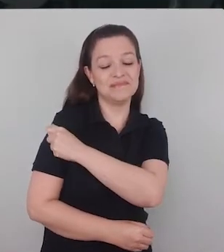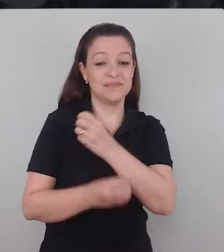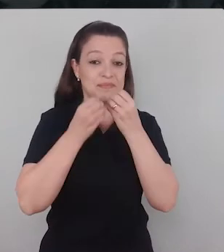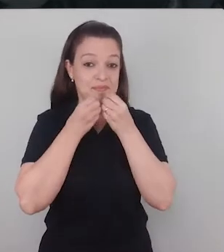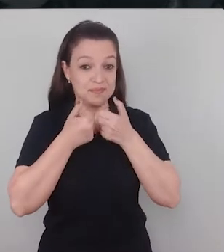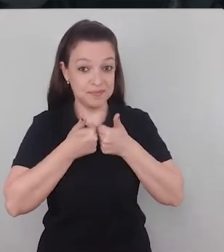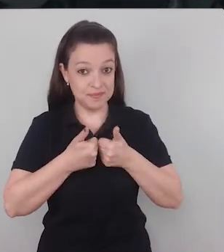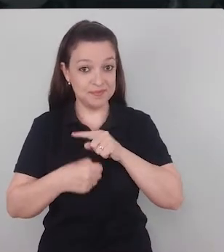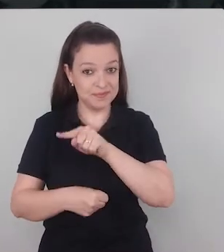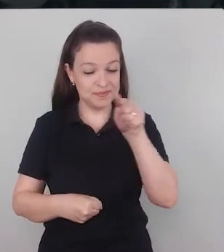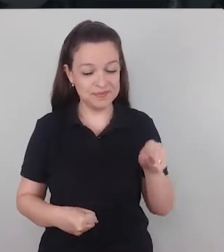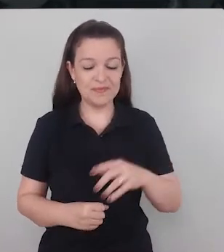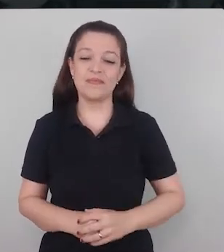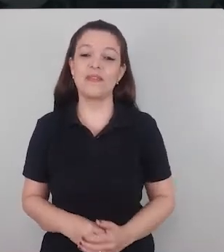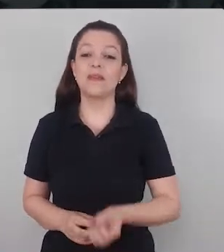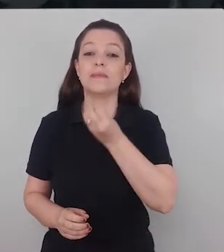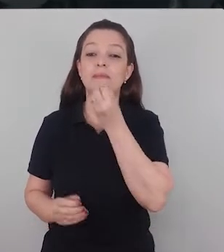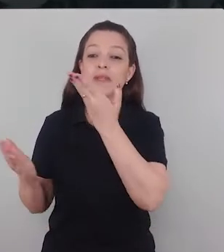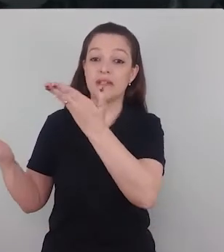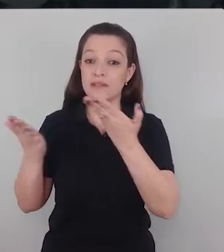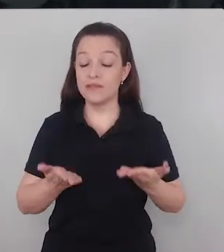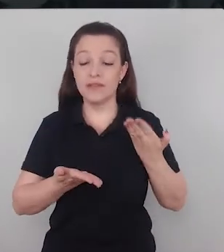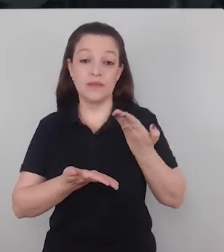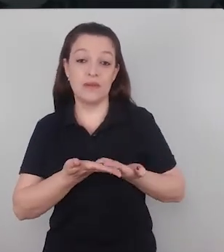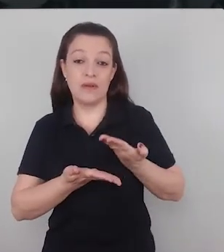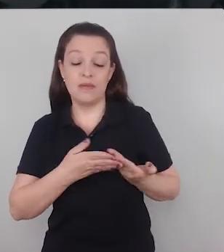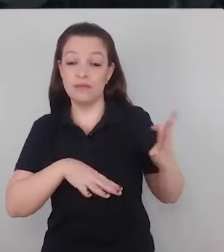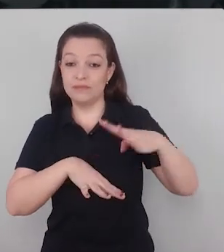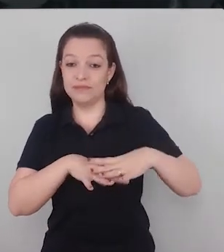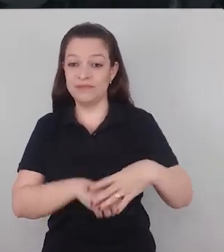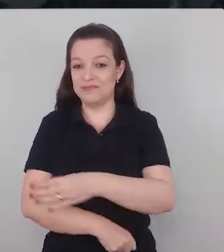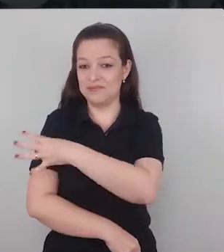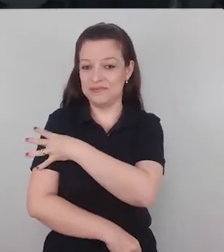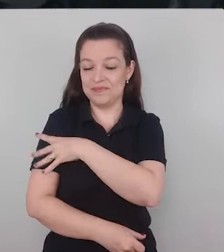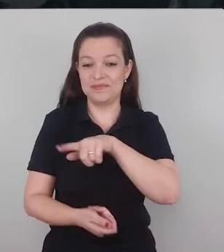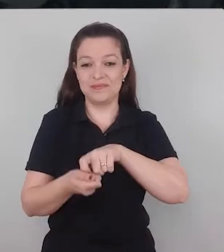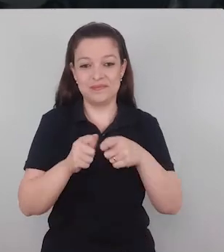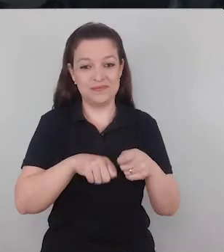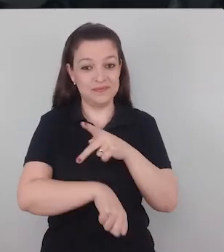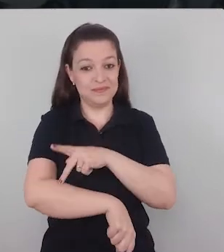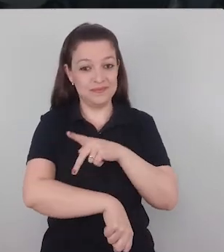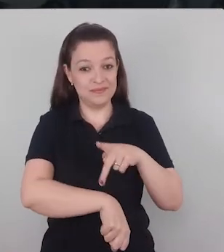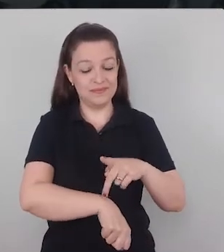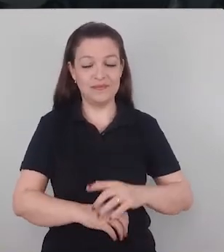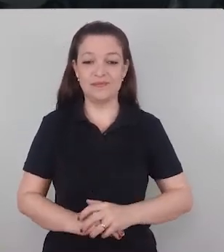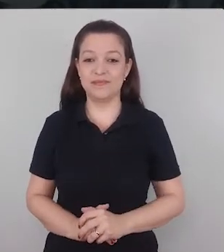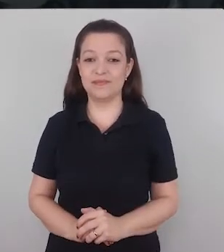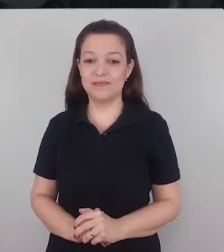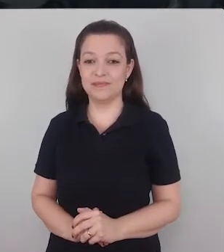estudantes! Olá, tudo bem com vocês? Sejam bem-vindos à aula de matemática do quarto ano de adequação